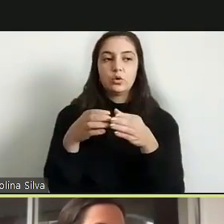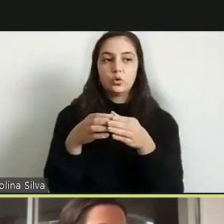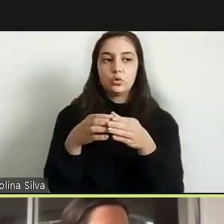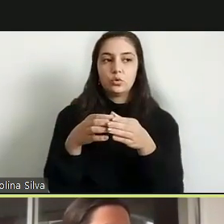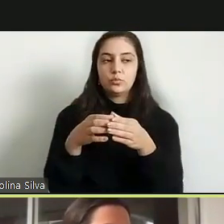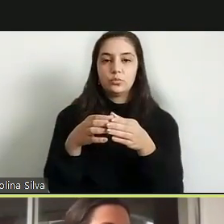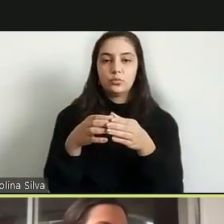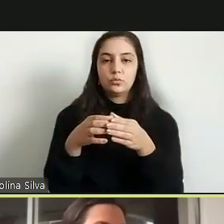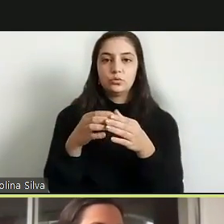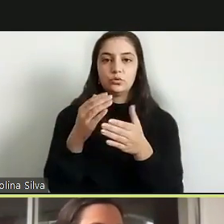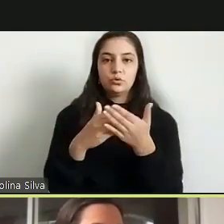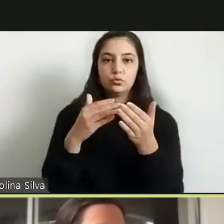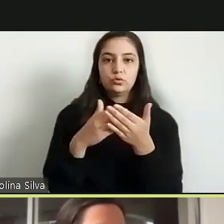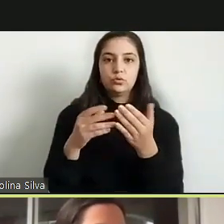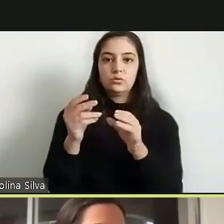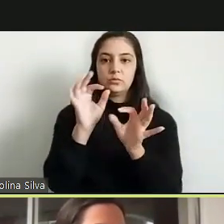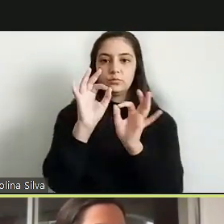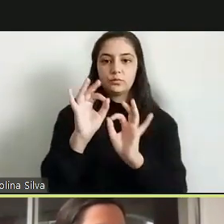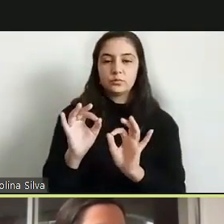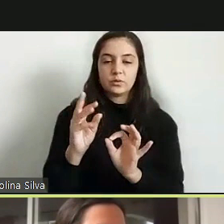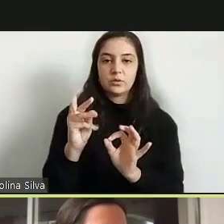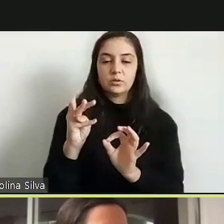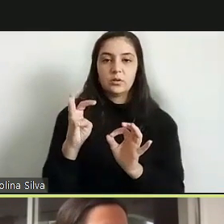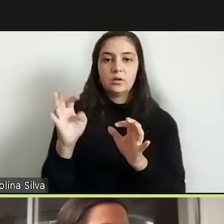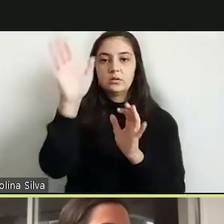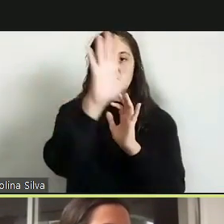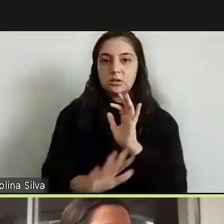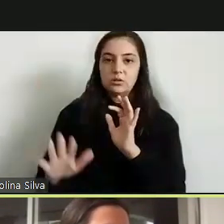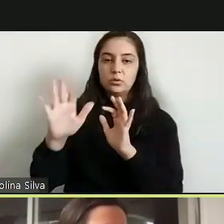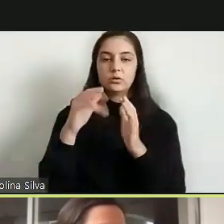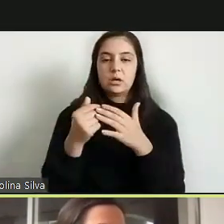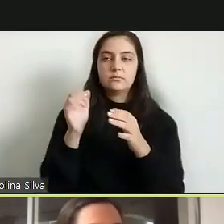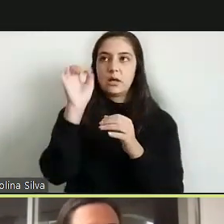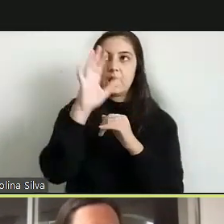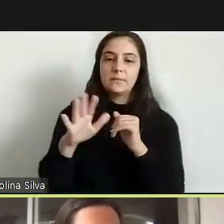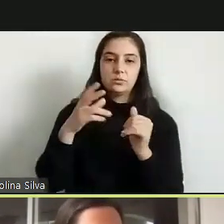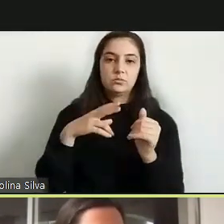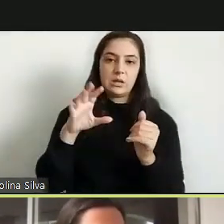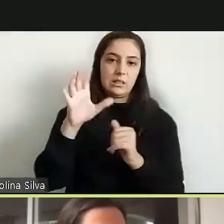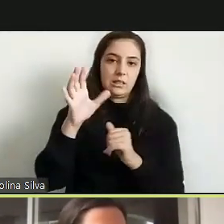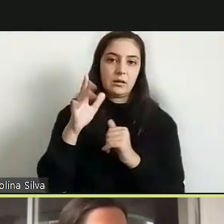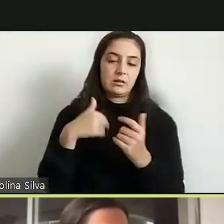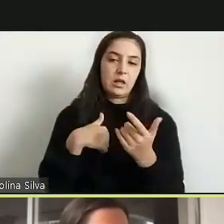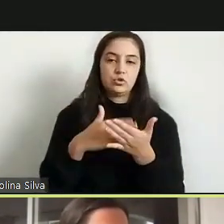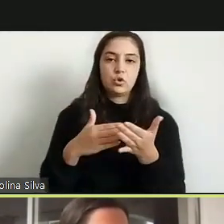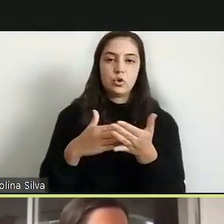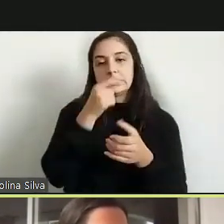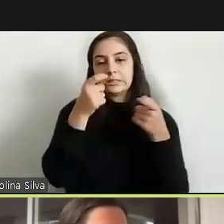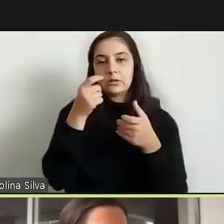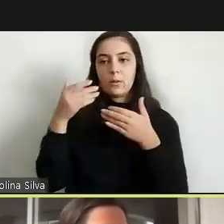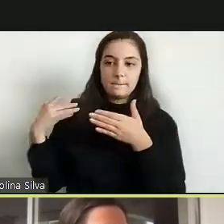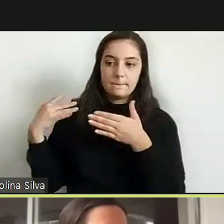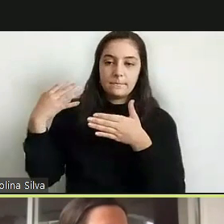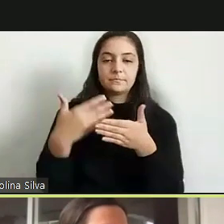do Território, o GEOTA, que é uma associação ambientalista de âmbito nacional, que foi a minha escola de cidadania desde essa